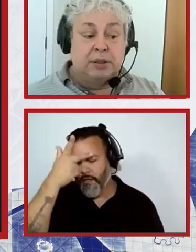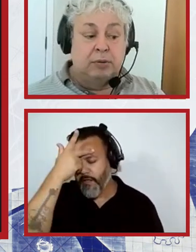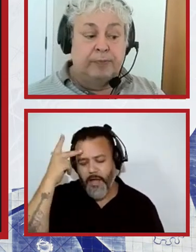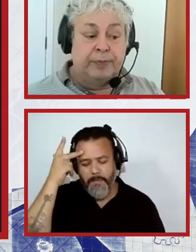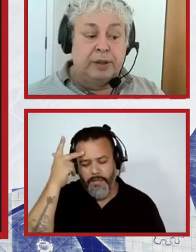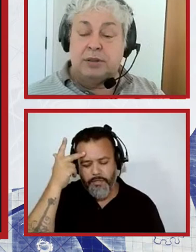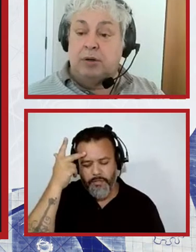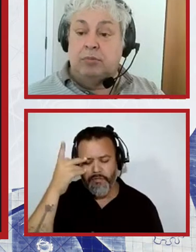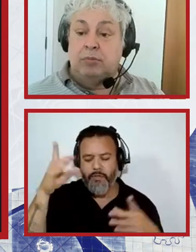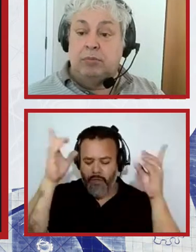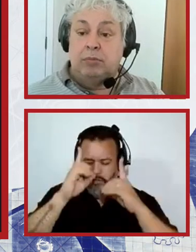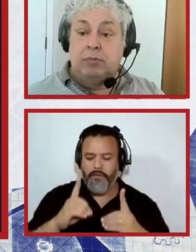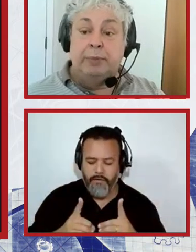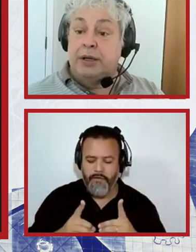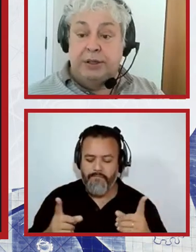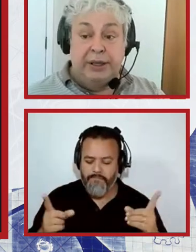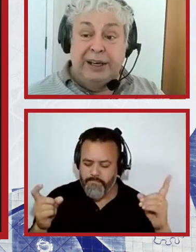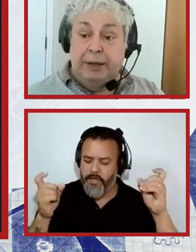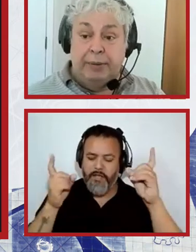de circulação são